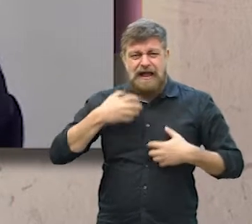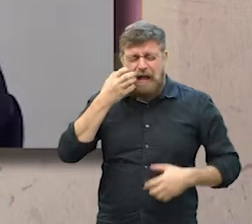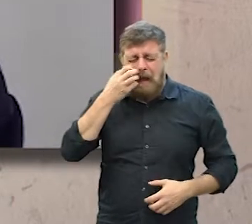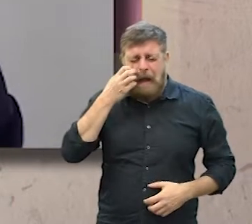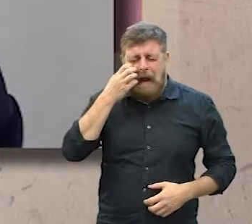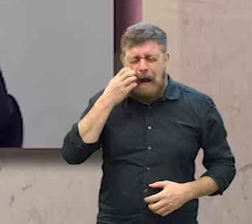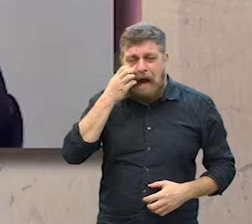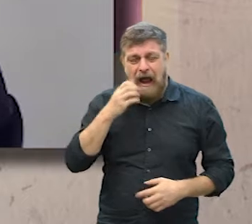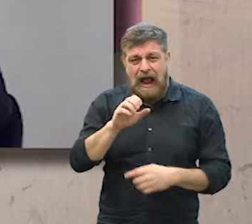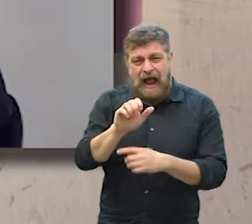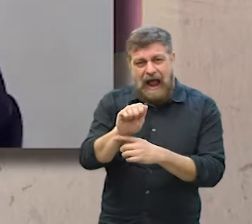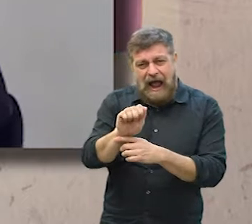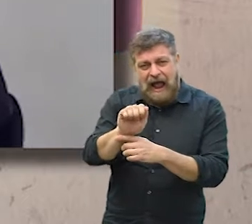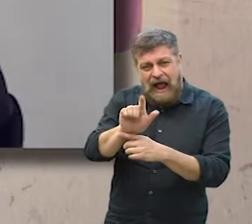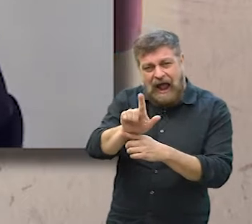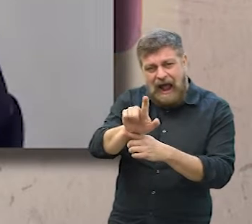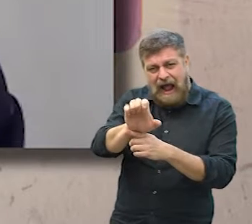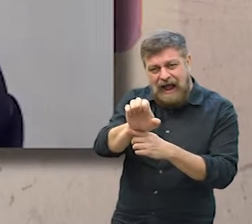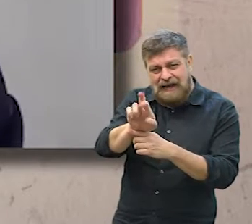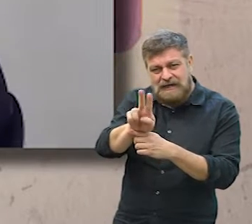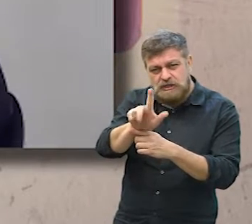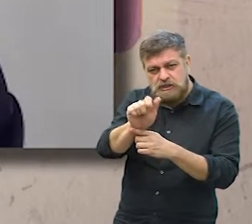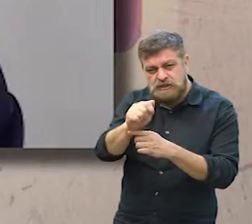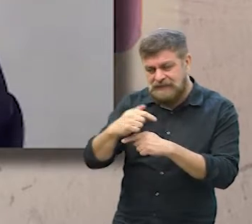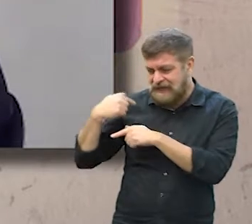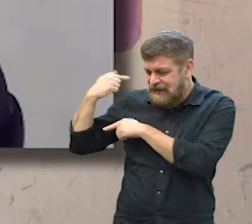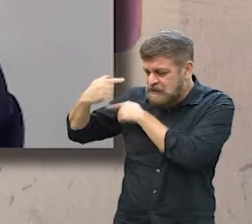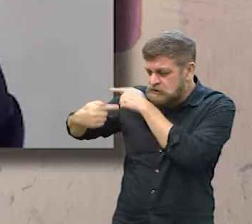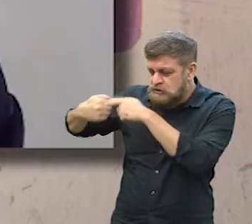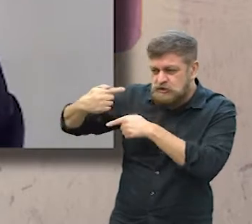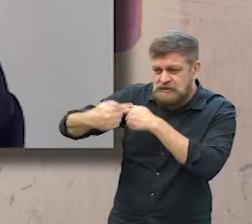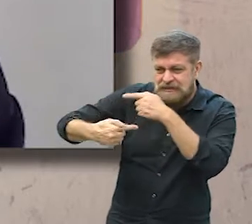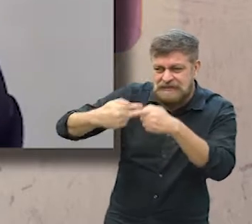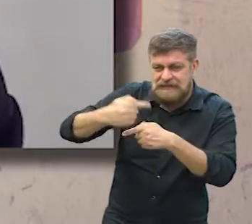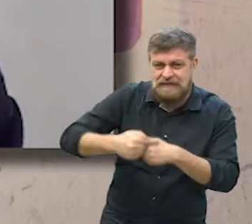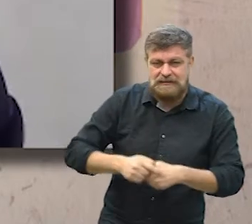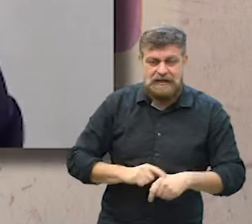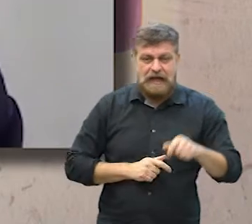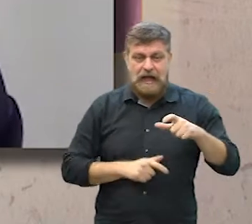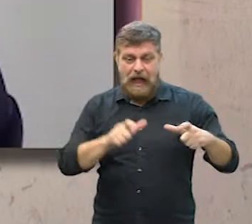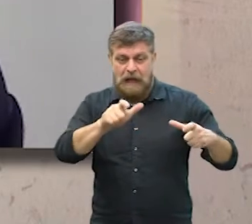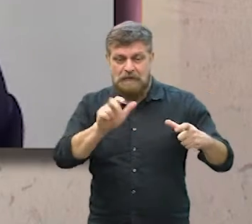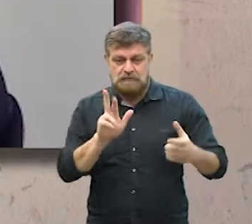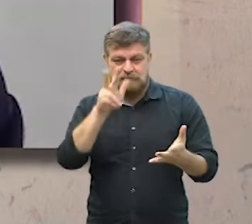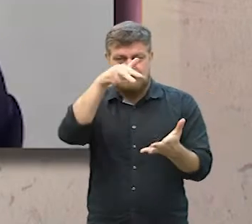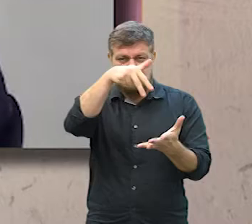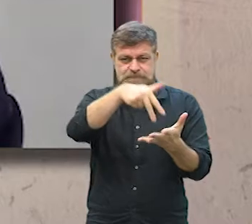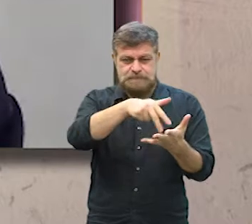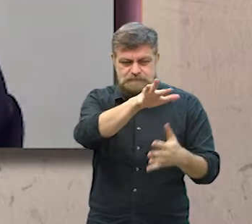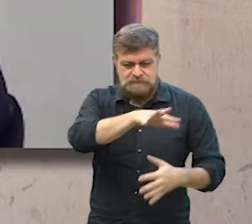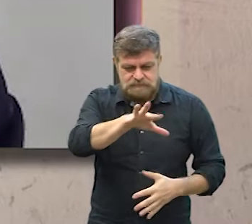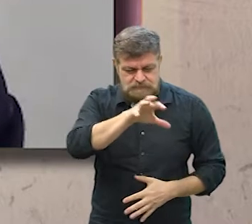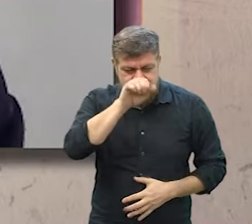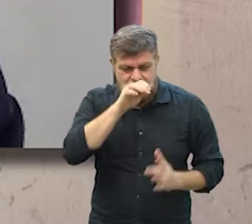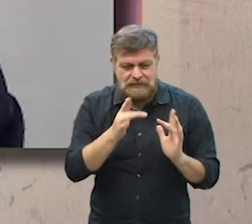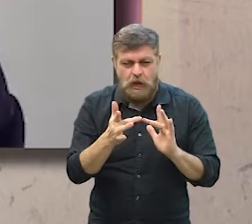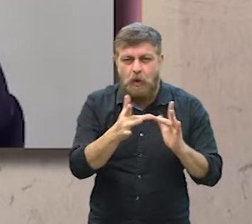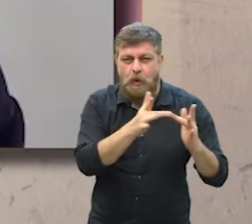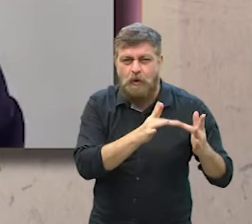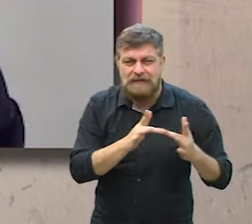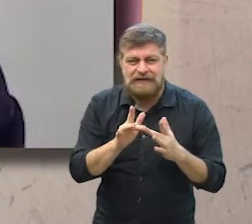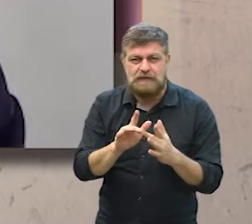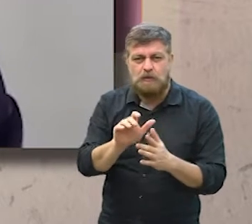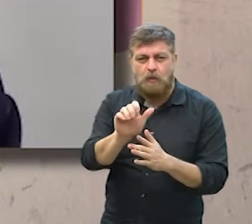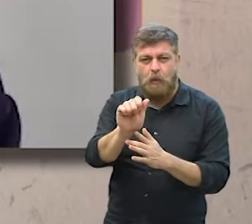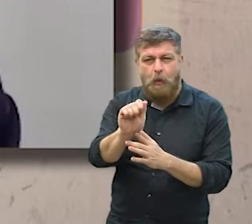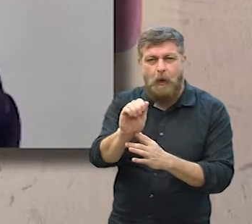Então, a pessoa tem uma tendência genética, hereditária, e dependendo do meio ambiente onde ela vive, ela vai fazer essa inflamação quando entra em contato com o